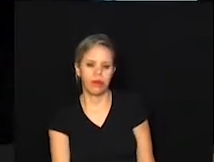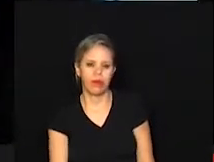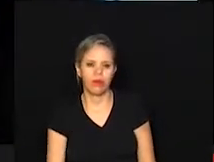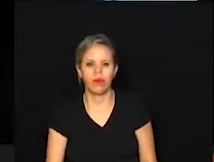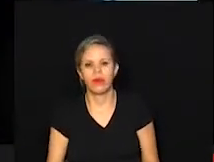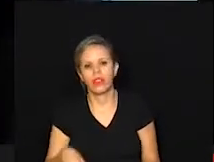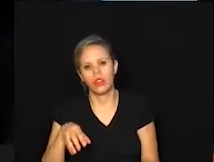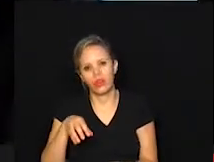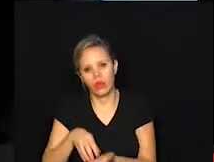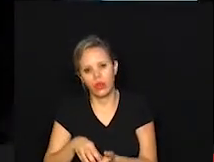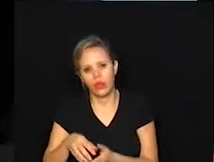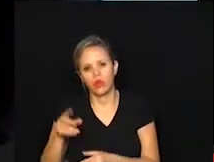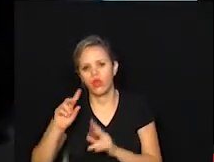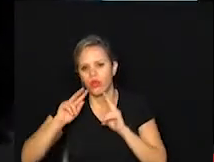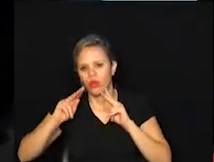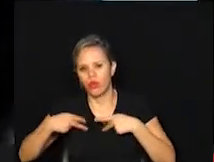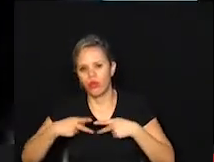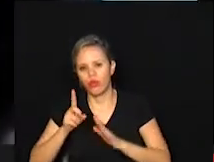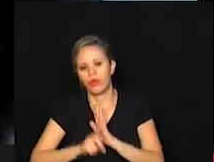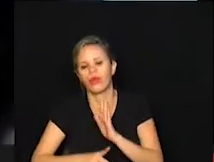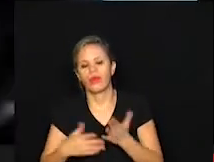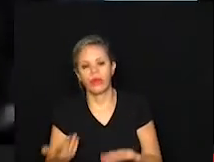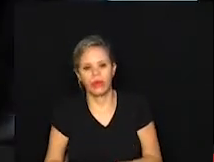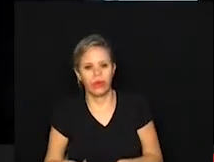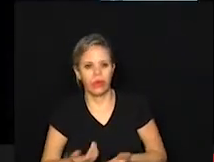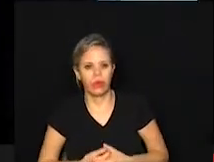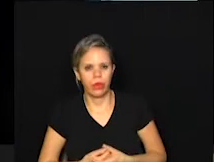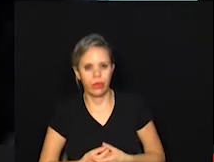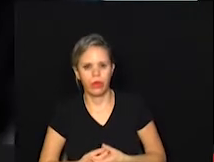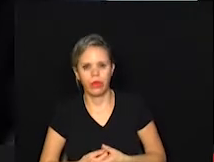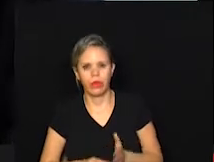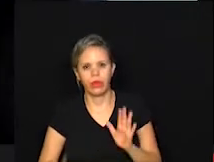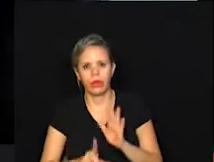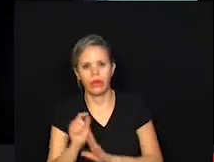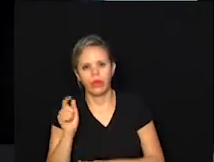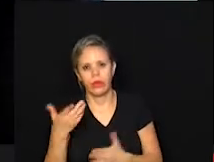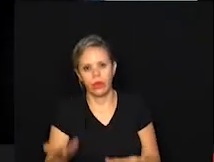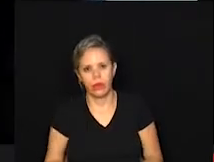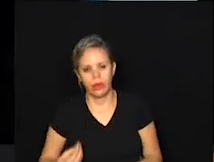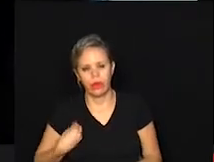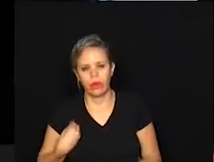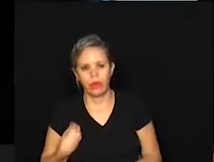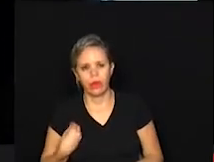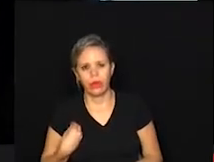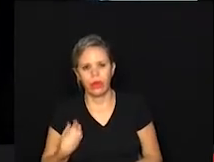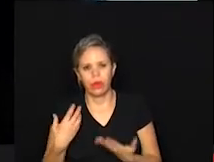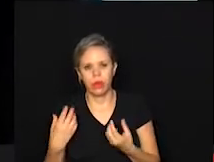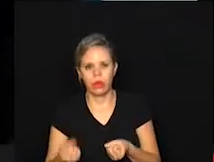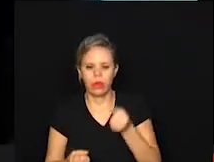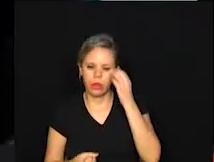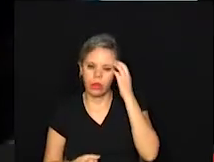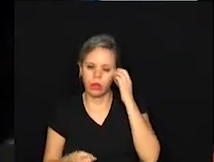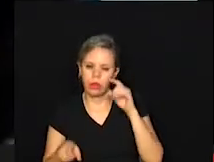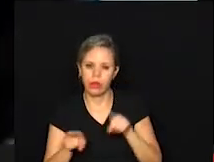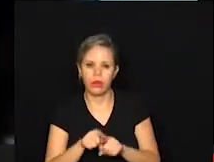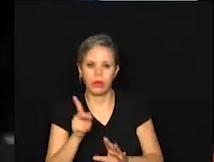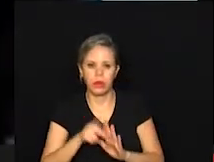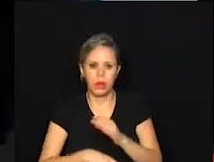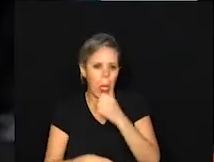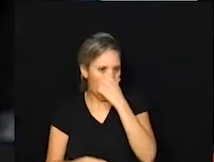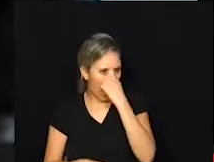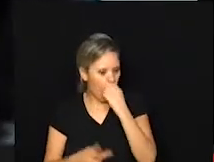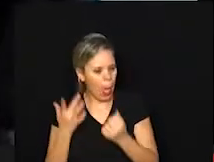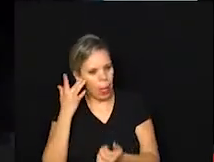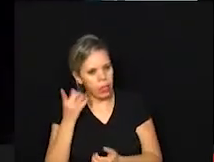Direitos Humanos, então dessas receitas estarem contempladas também nesse projeto. Acho que o doutor